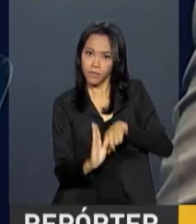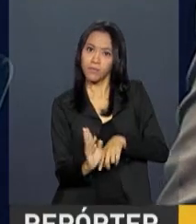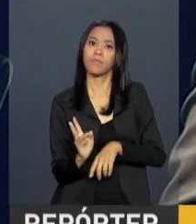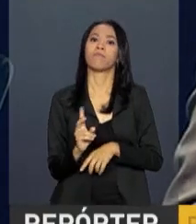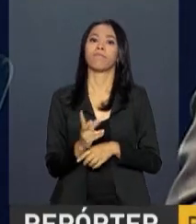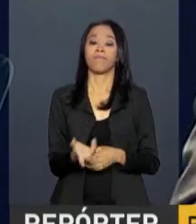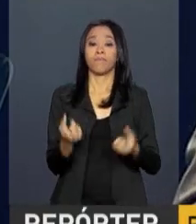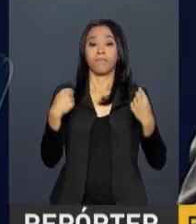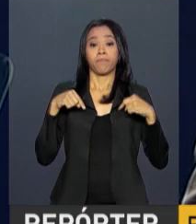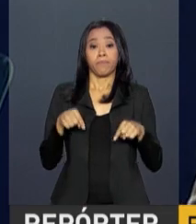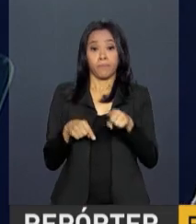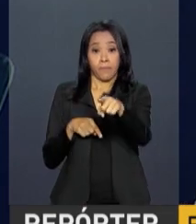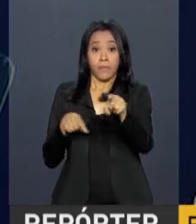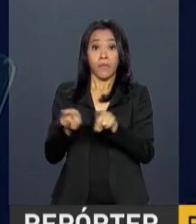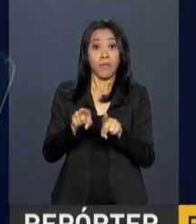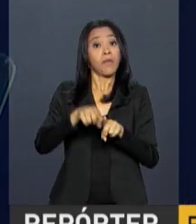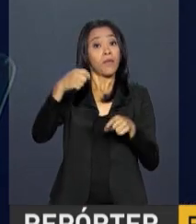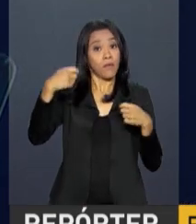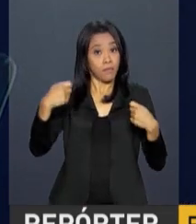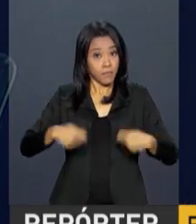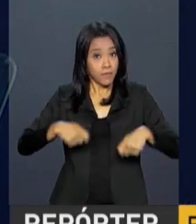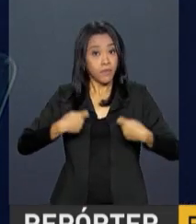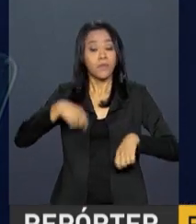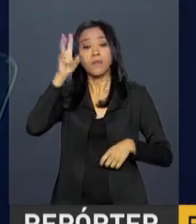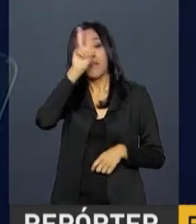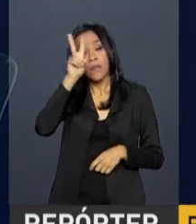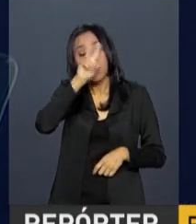lembrar que aproximadamente